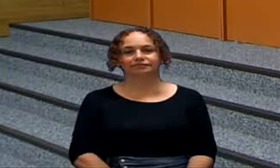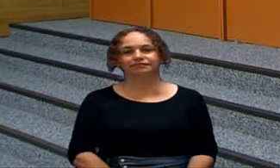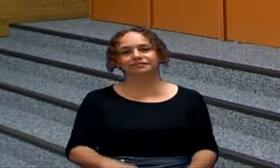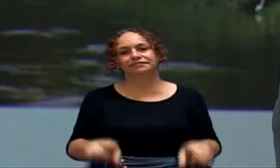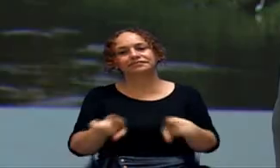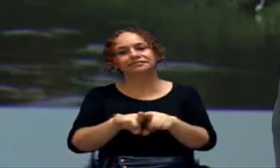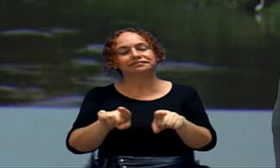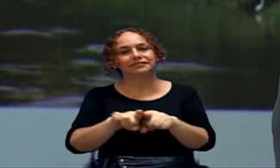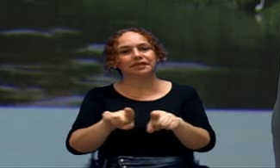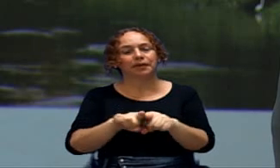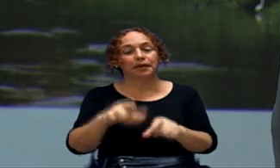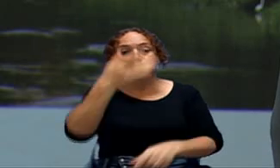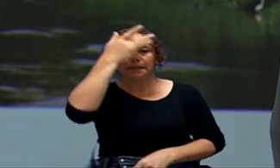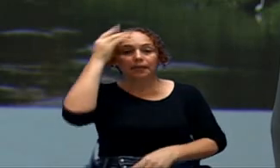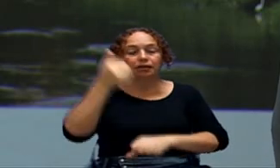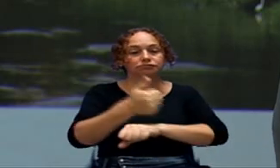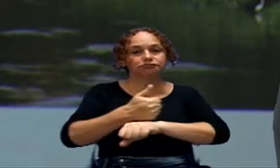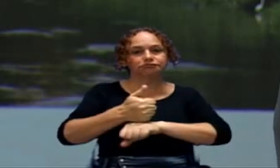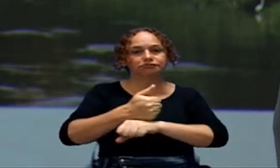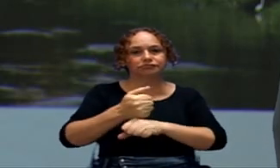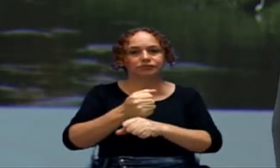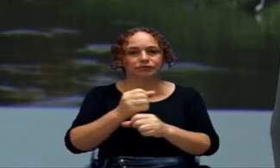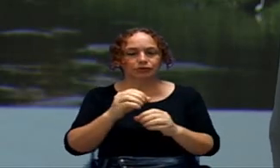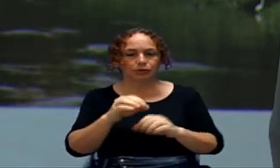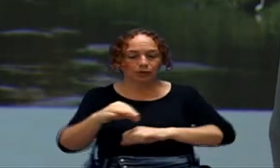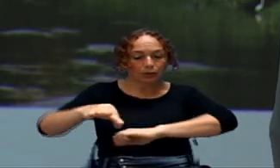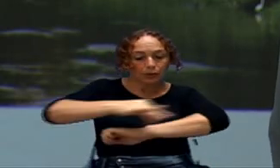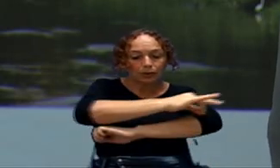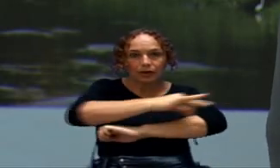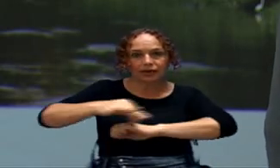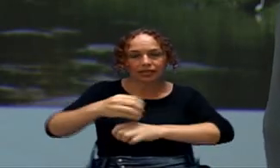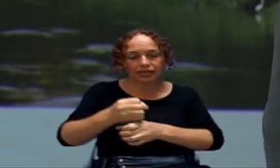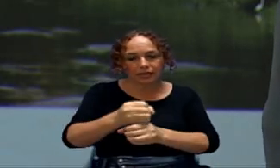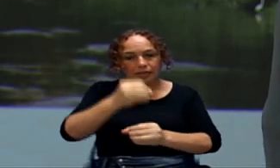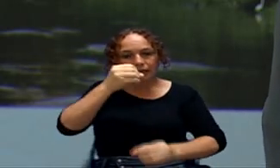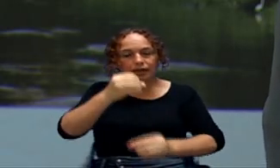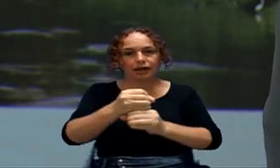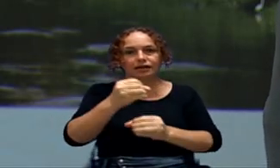Arquiteta e urbanista, Solange Maciel.